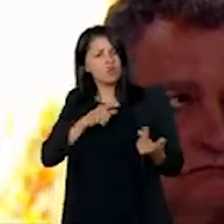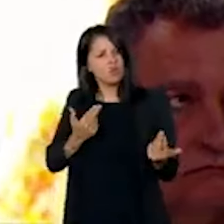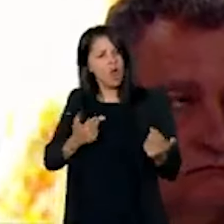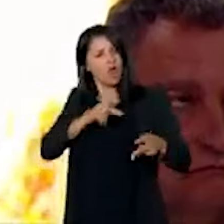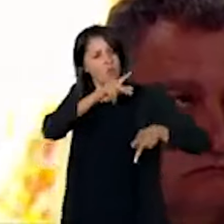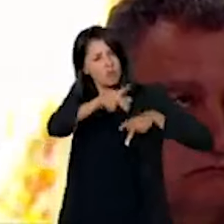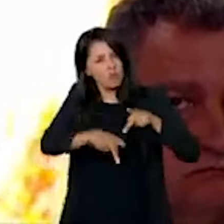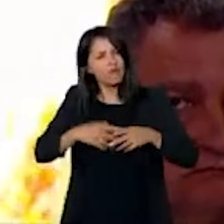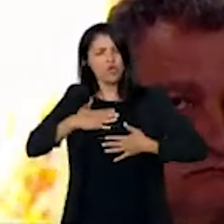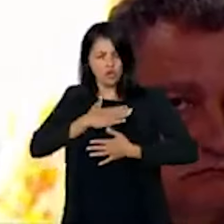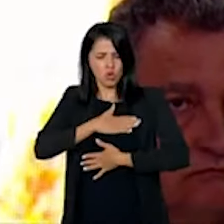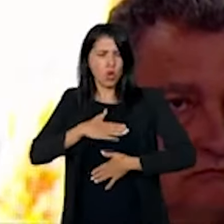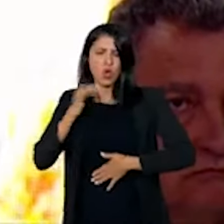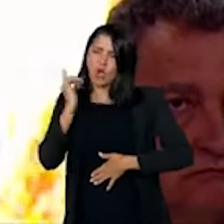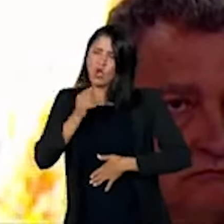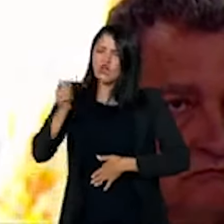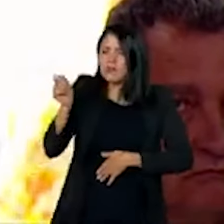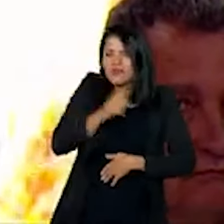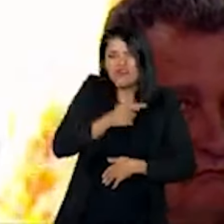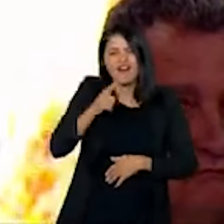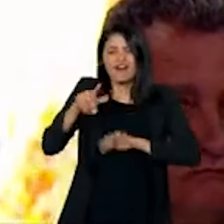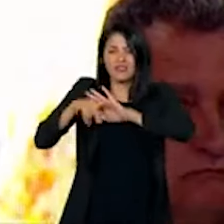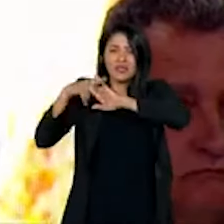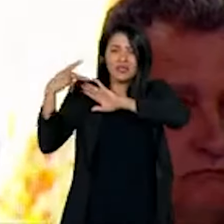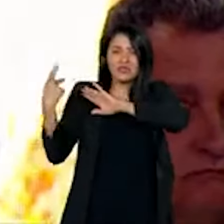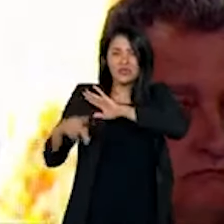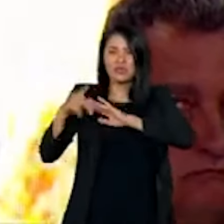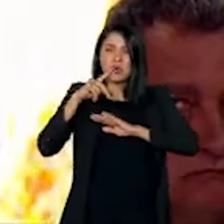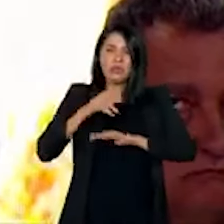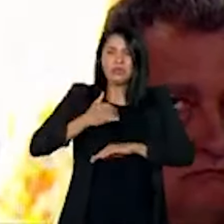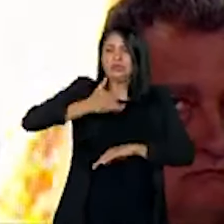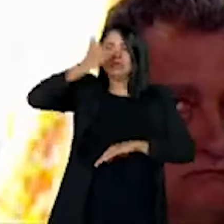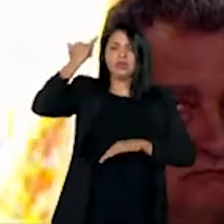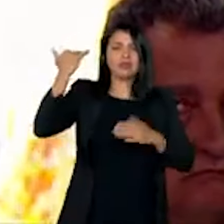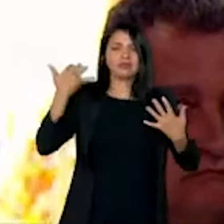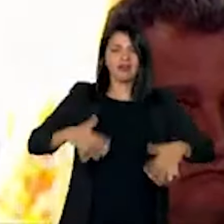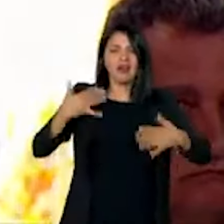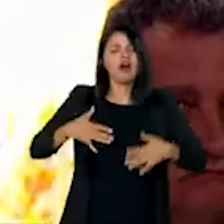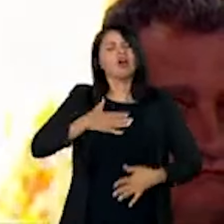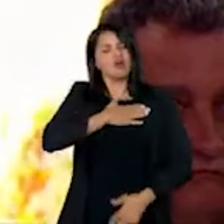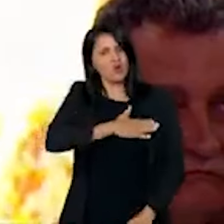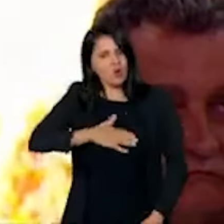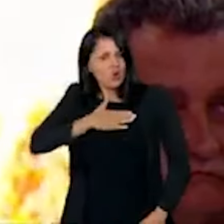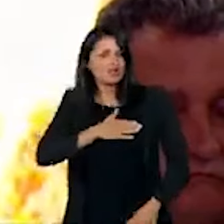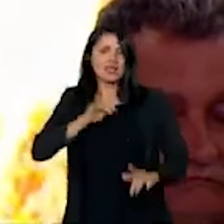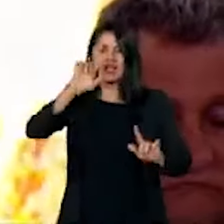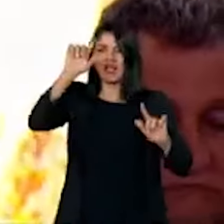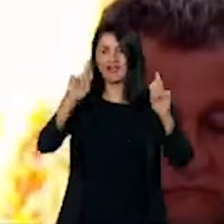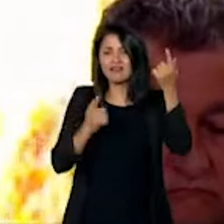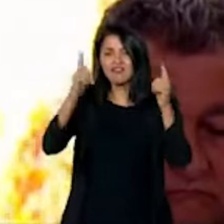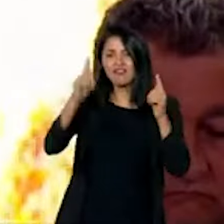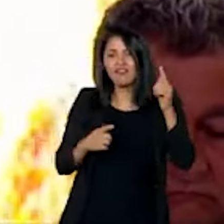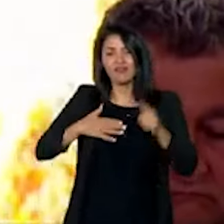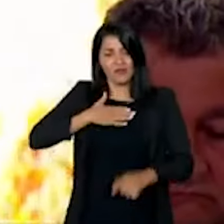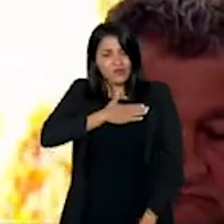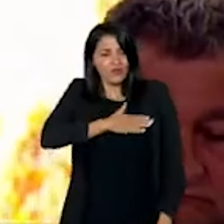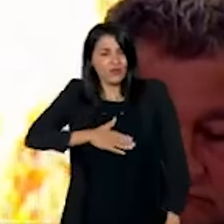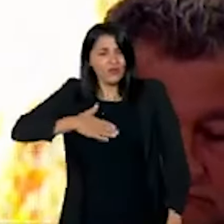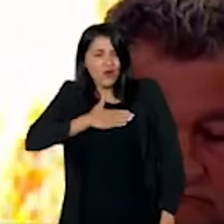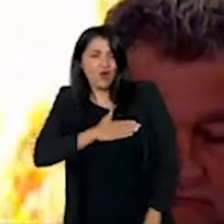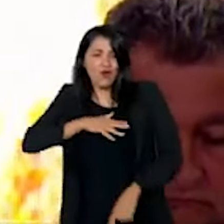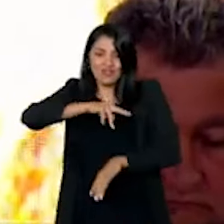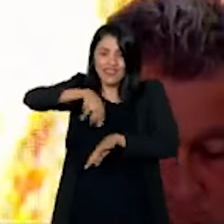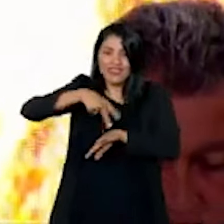um povo que gosta de contar piada sobre a sua própria desgraça, um povo que gosta de carnaval, um povo que gosta da dança